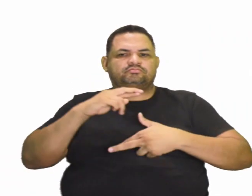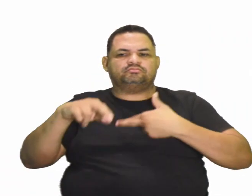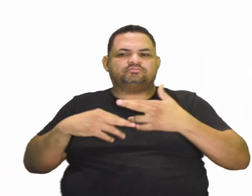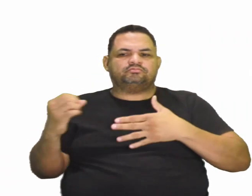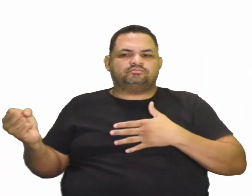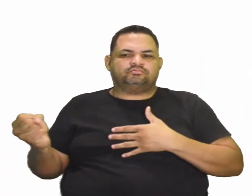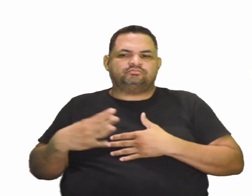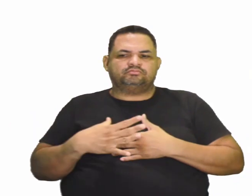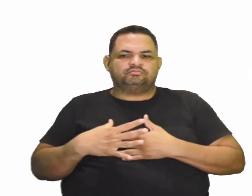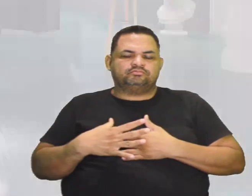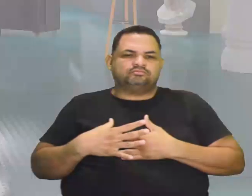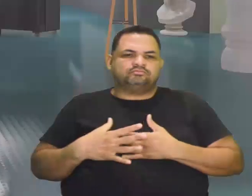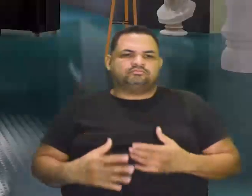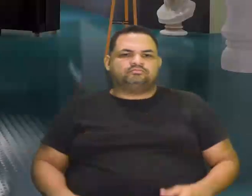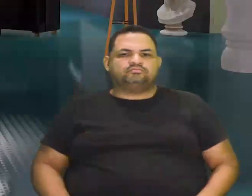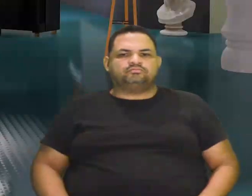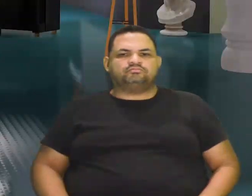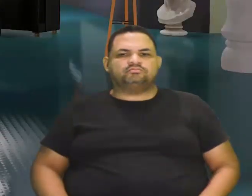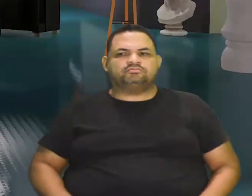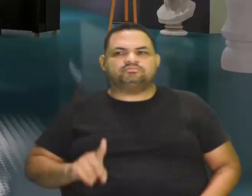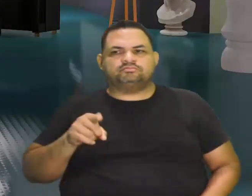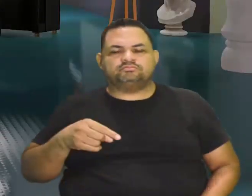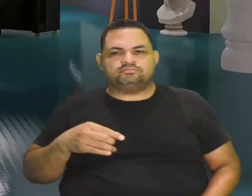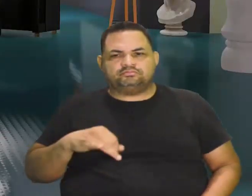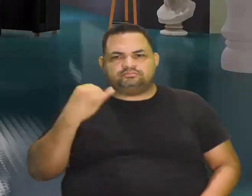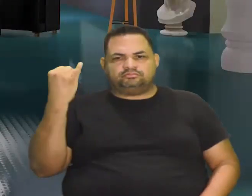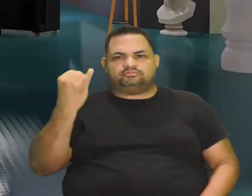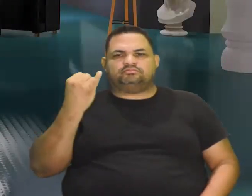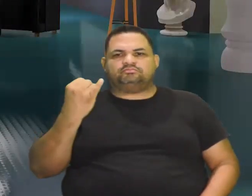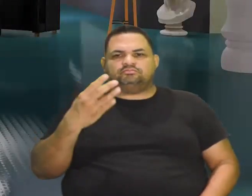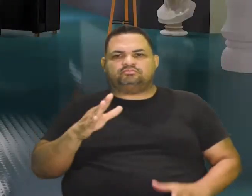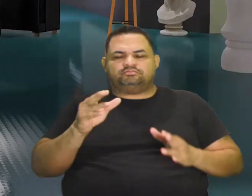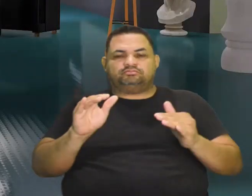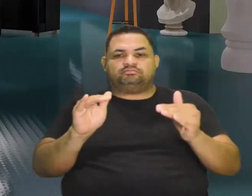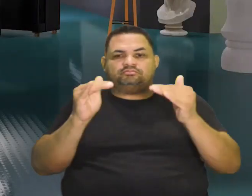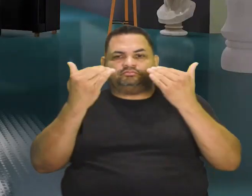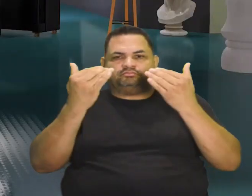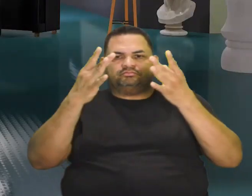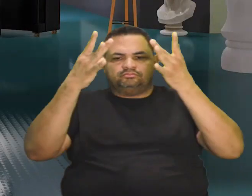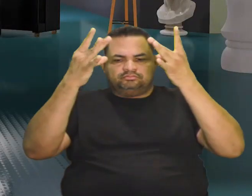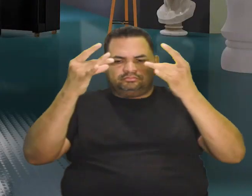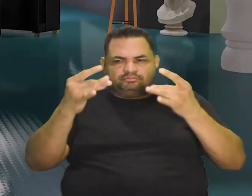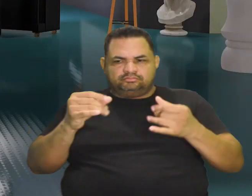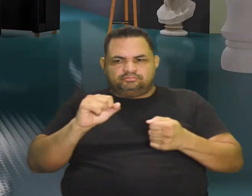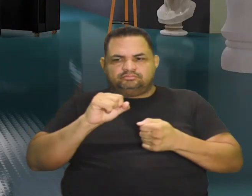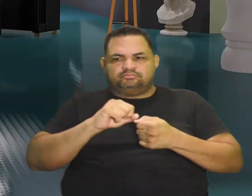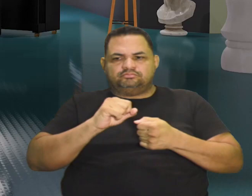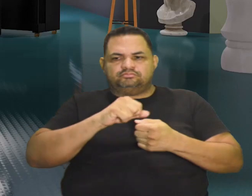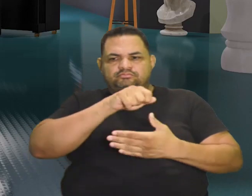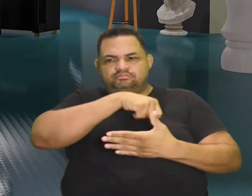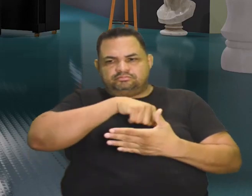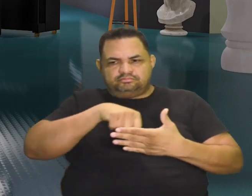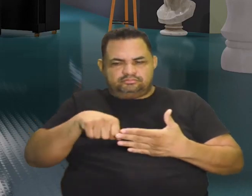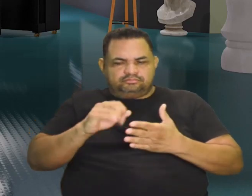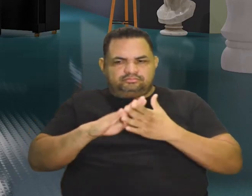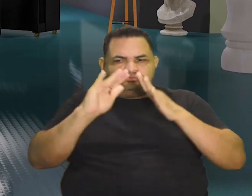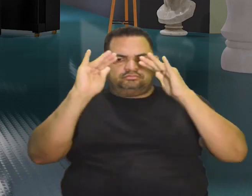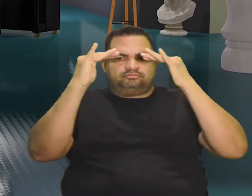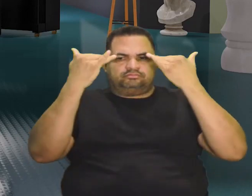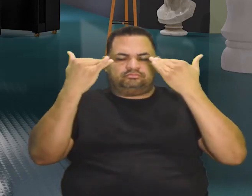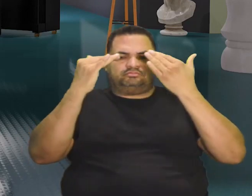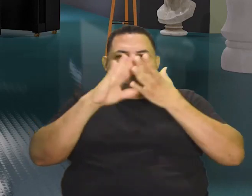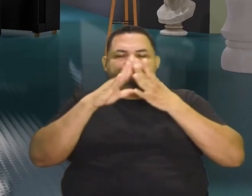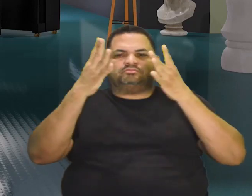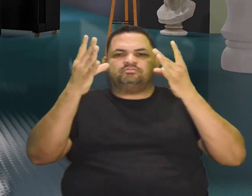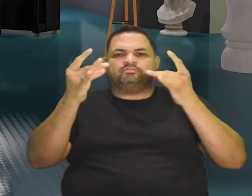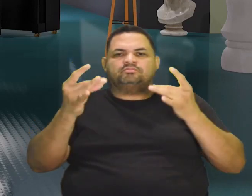Então, estudante, importante que vocês se atentem a esses detalhes, certo? Façam anotações, fiquem atentos aos